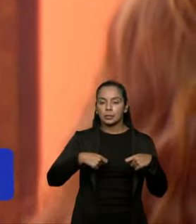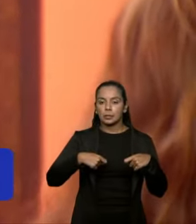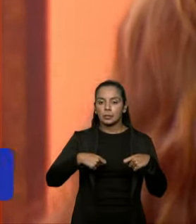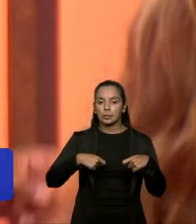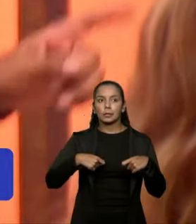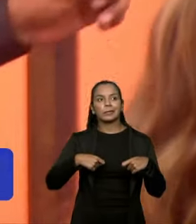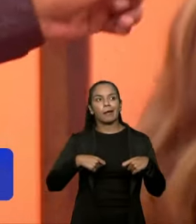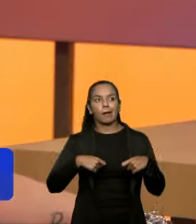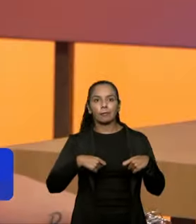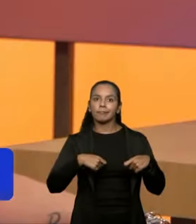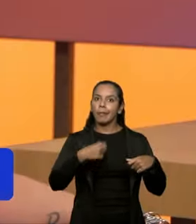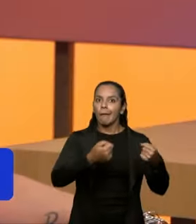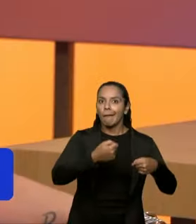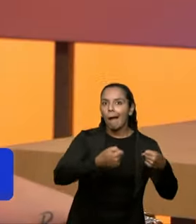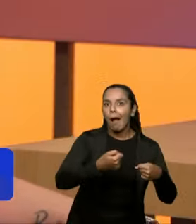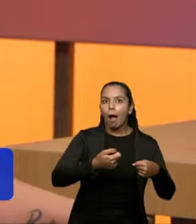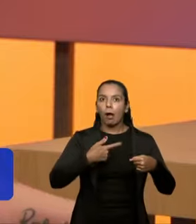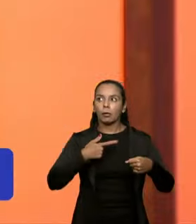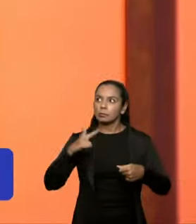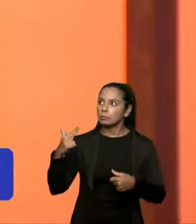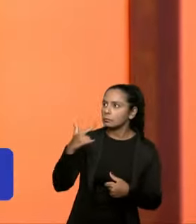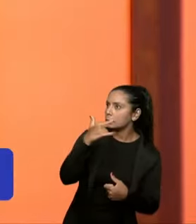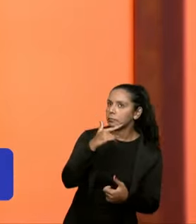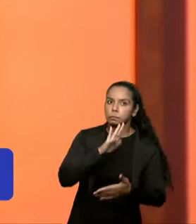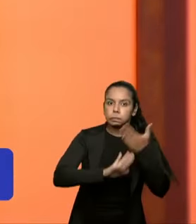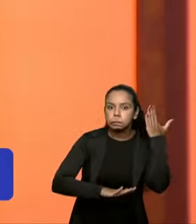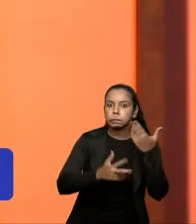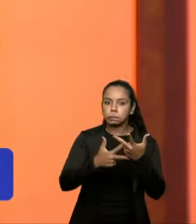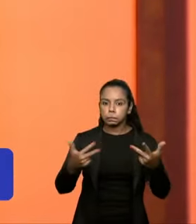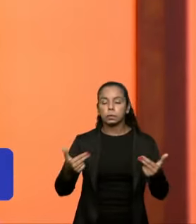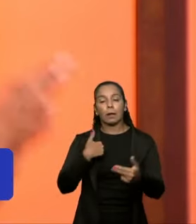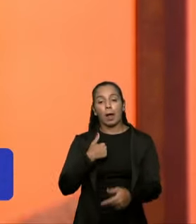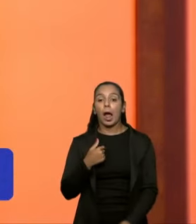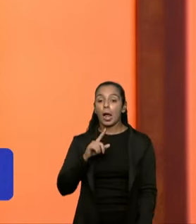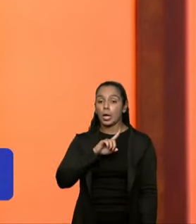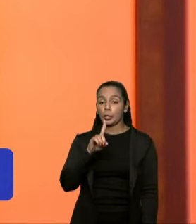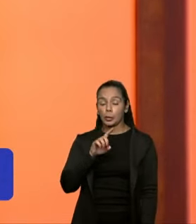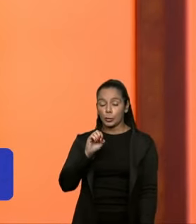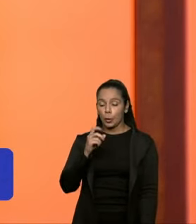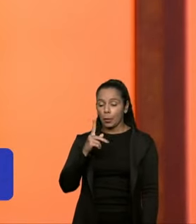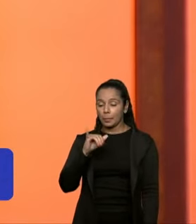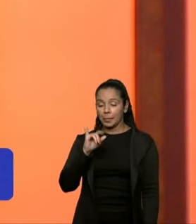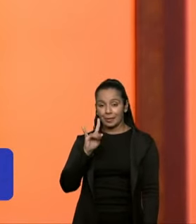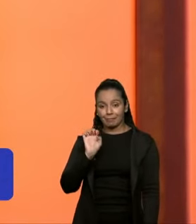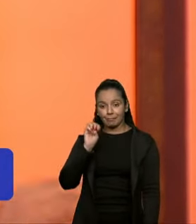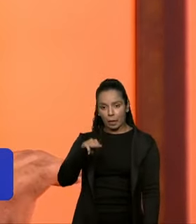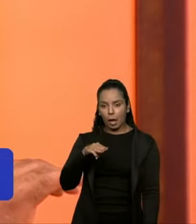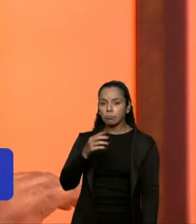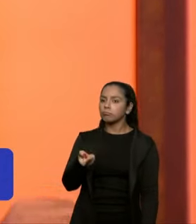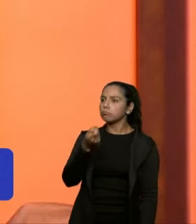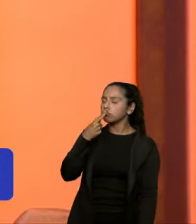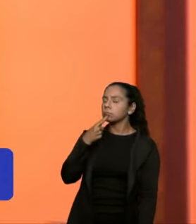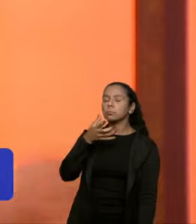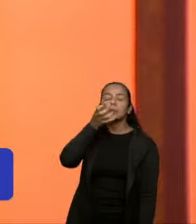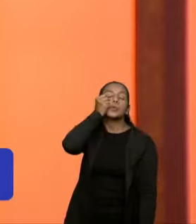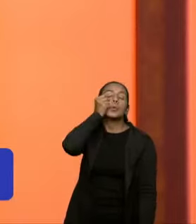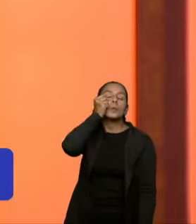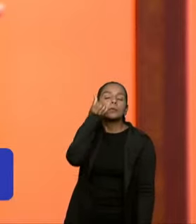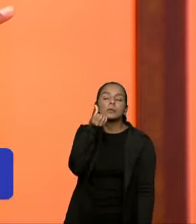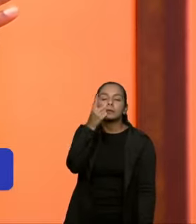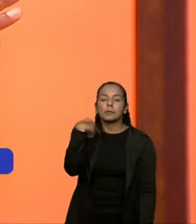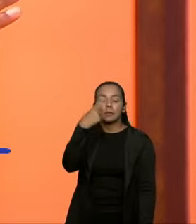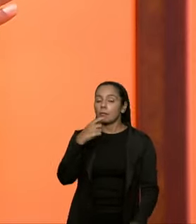carro, um avião. E aí o que acontece? Eu vou ali, tomo meu Zolpidem, dou-lhe aquela dormida de 6 horas, acordo